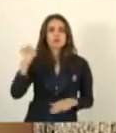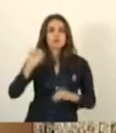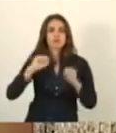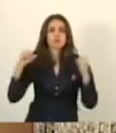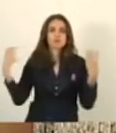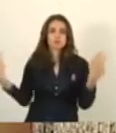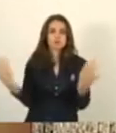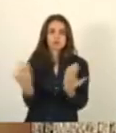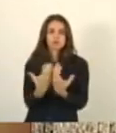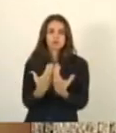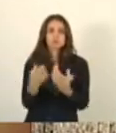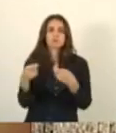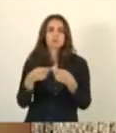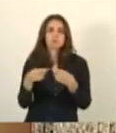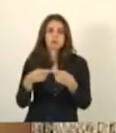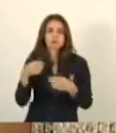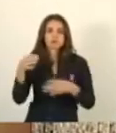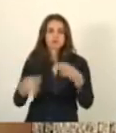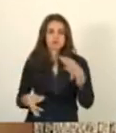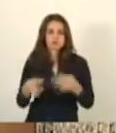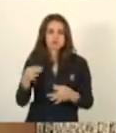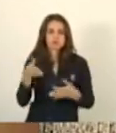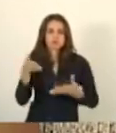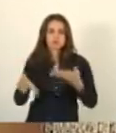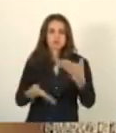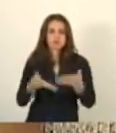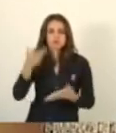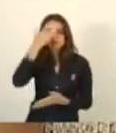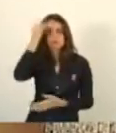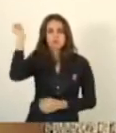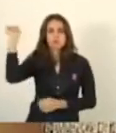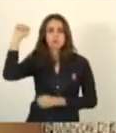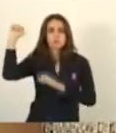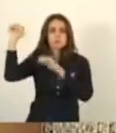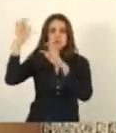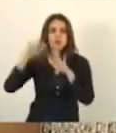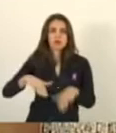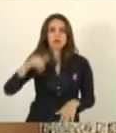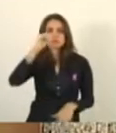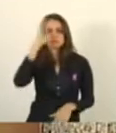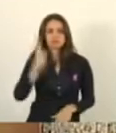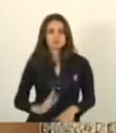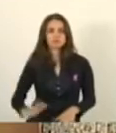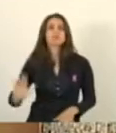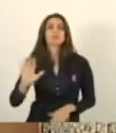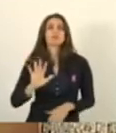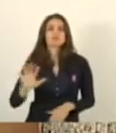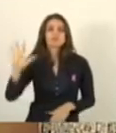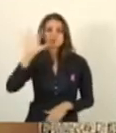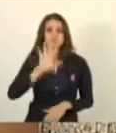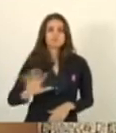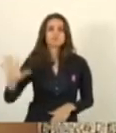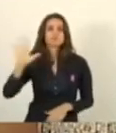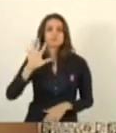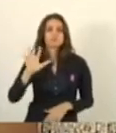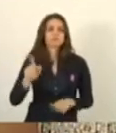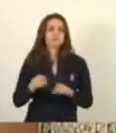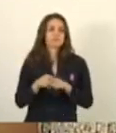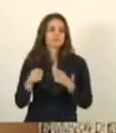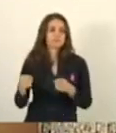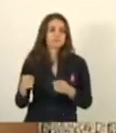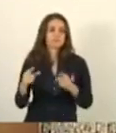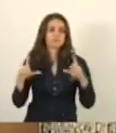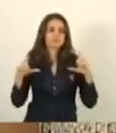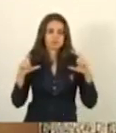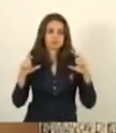Congresso Médico Jurídico, com a participação de pessoas do Brasil inteiro, de várias autoridades. E eu quero que agora,